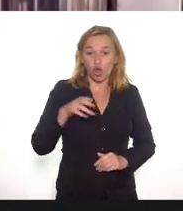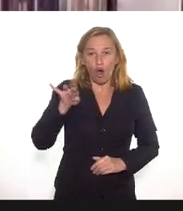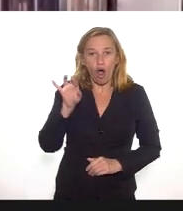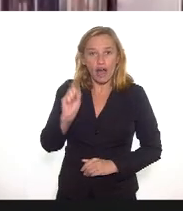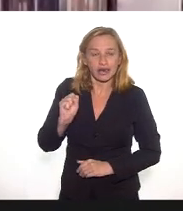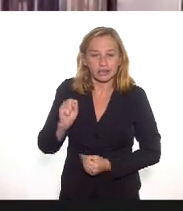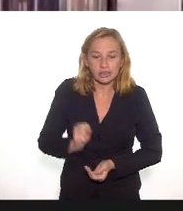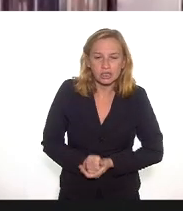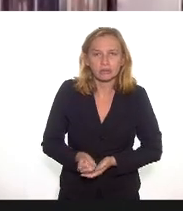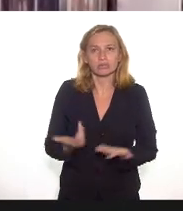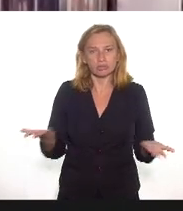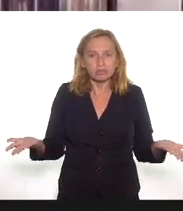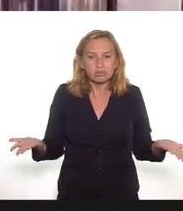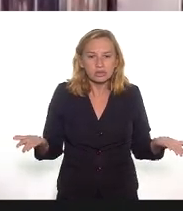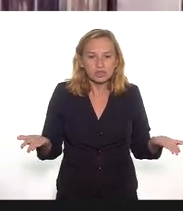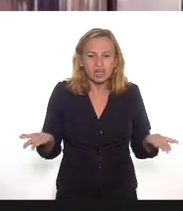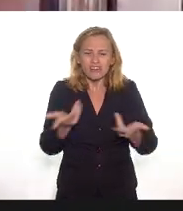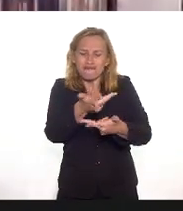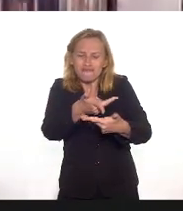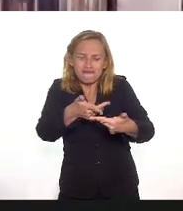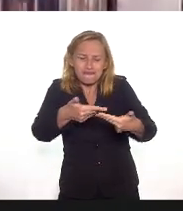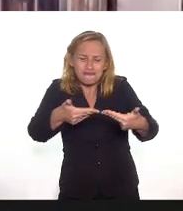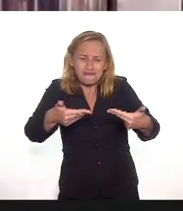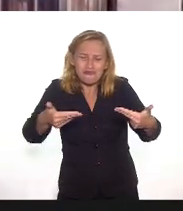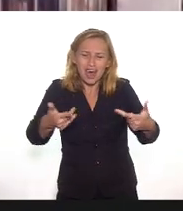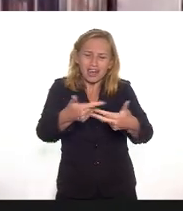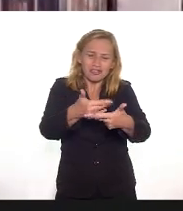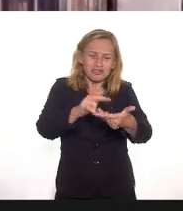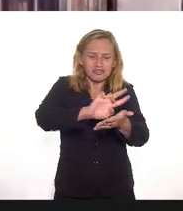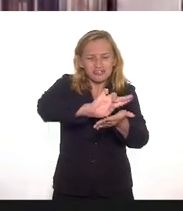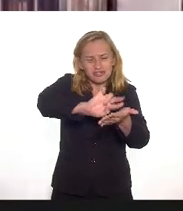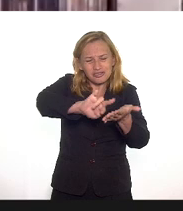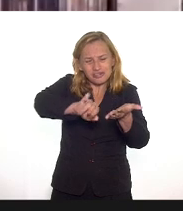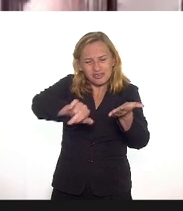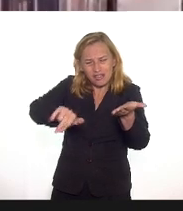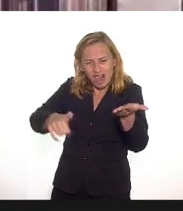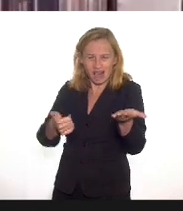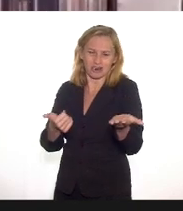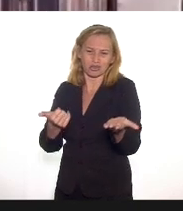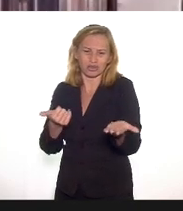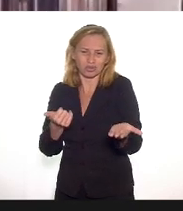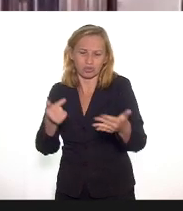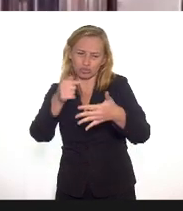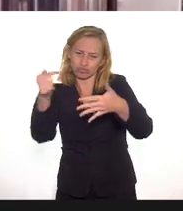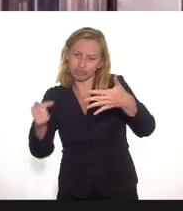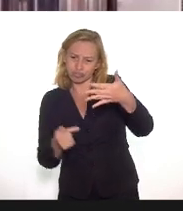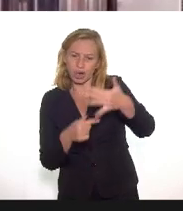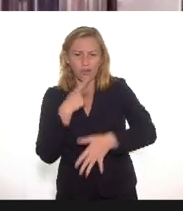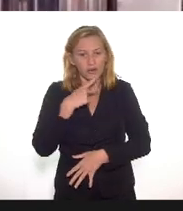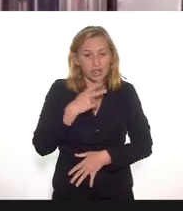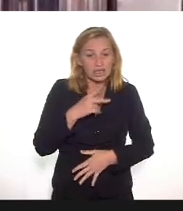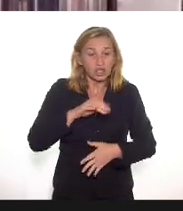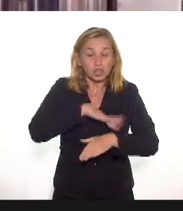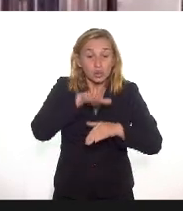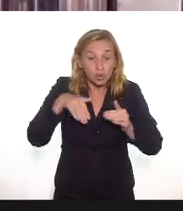royalties. Ou seja, são vários tópicos que eu estou citando, todos eles